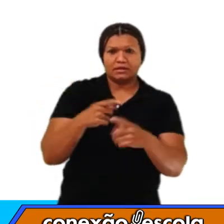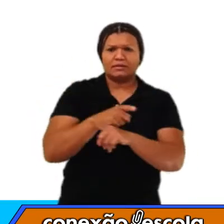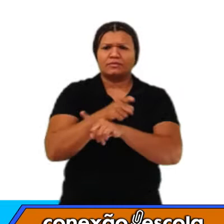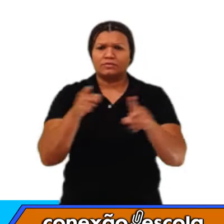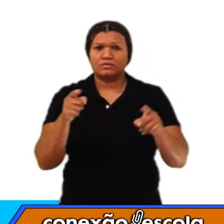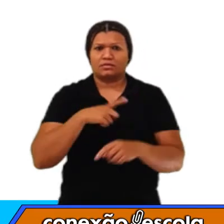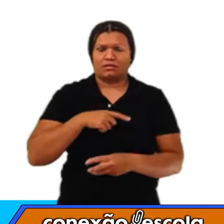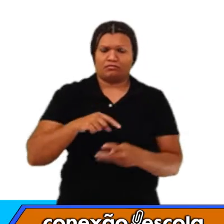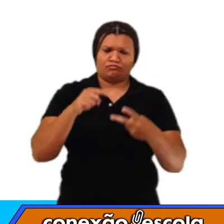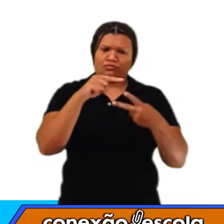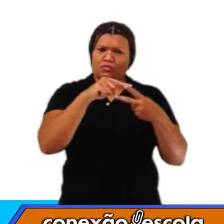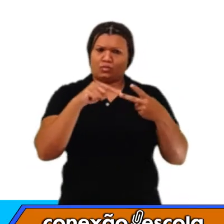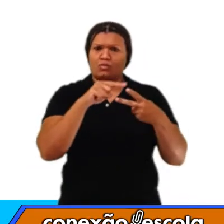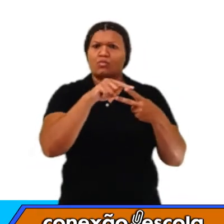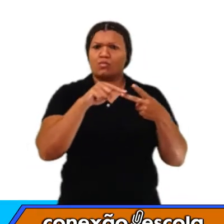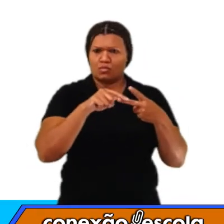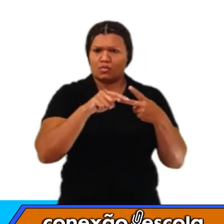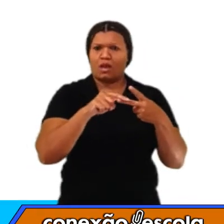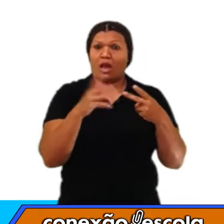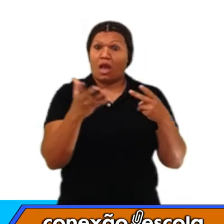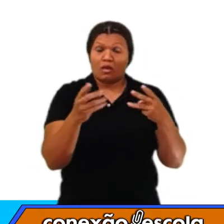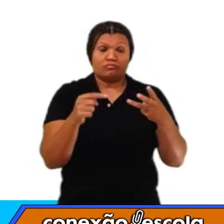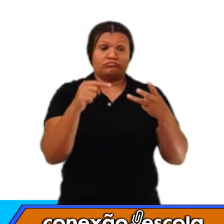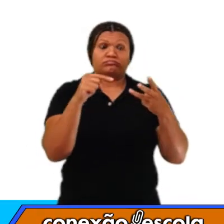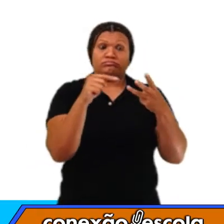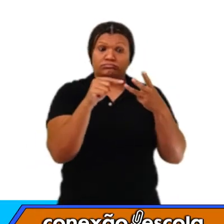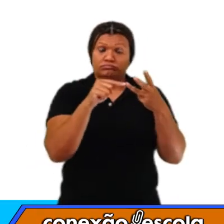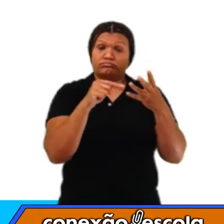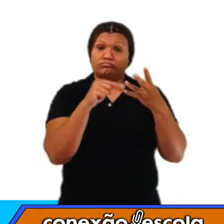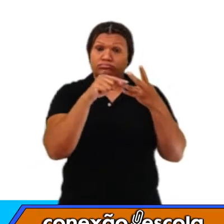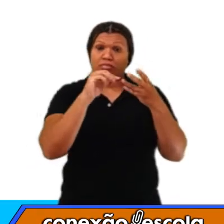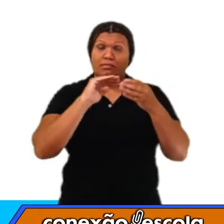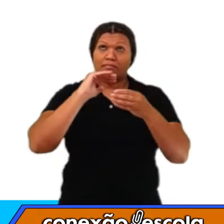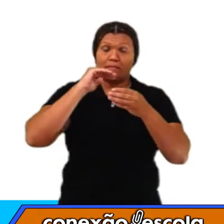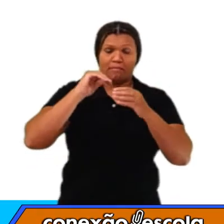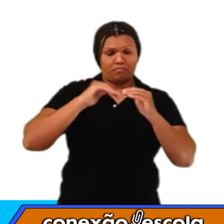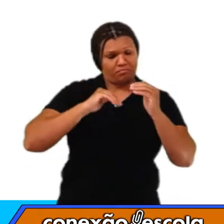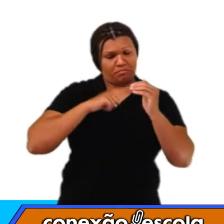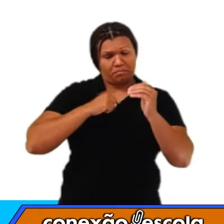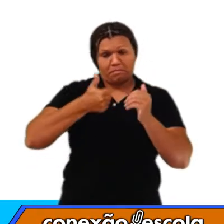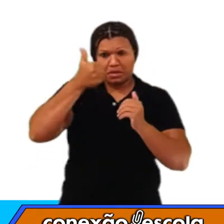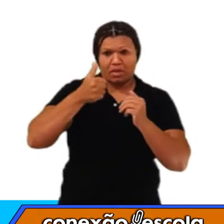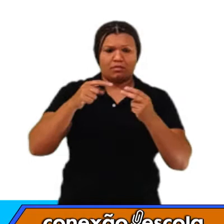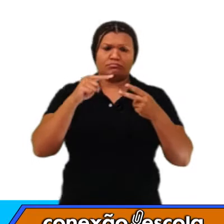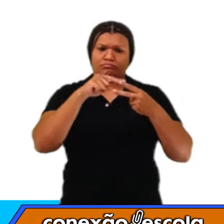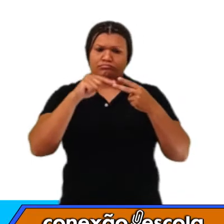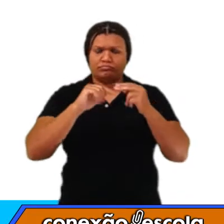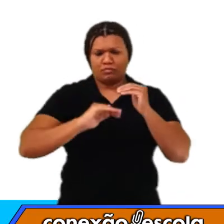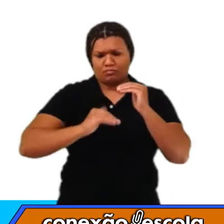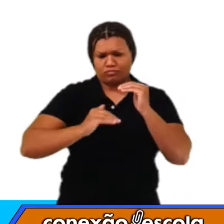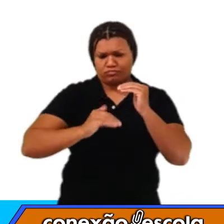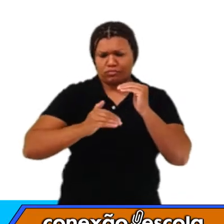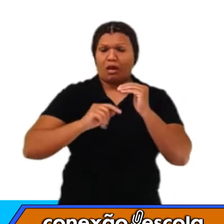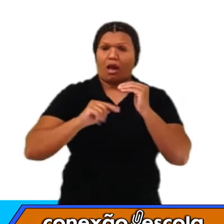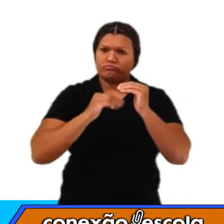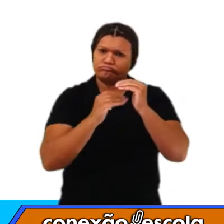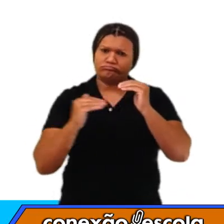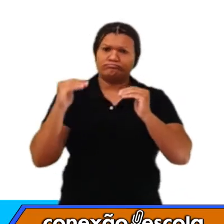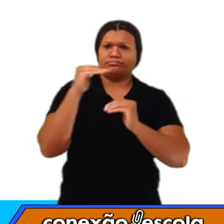anteriores e vamos ponderar duas camadas superiores a ela. Quais são essas camadas superiores?